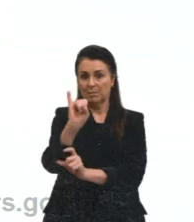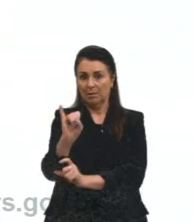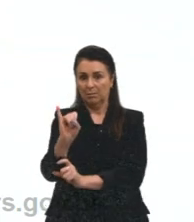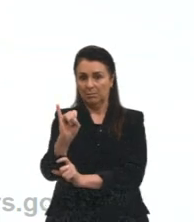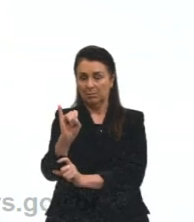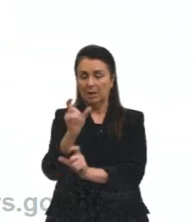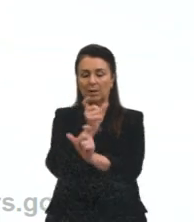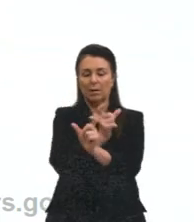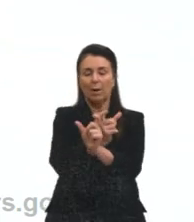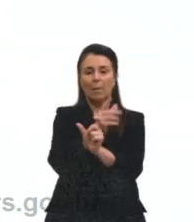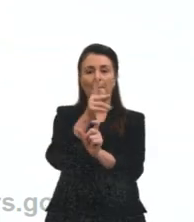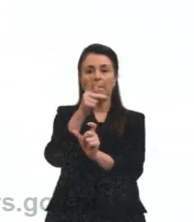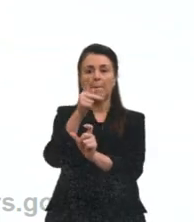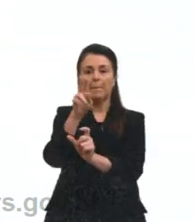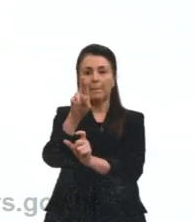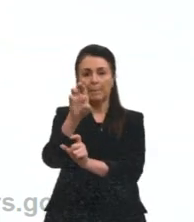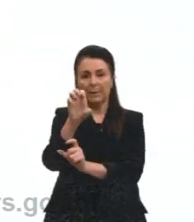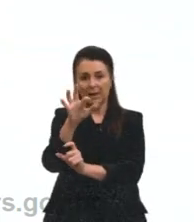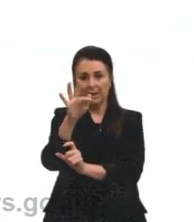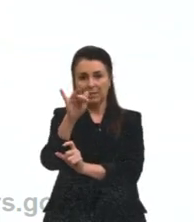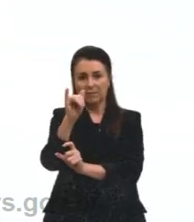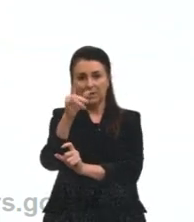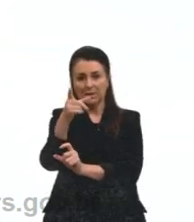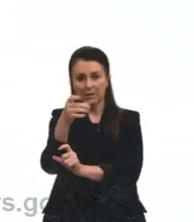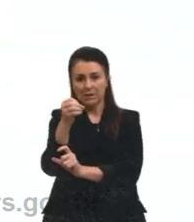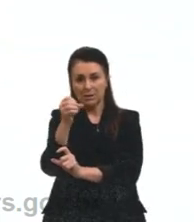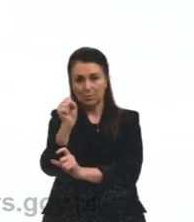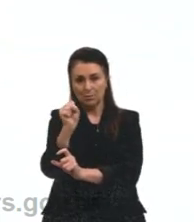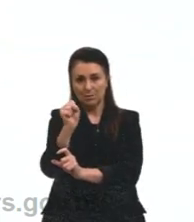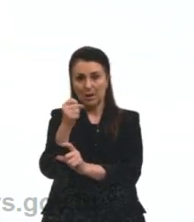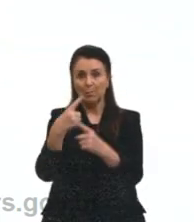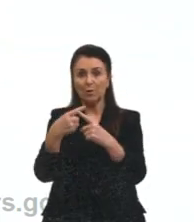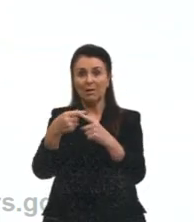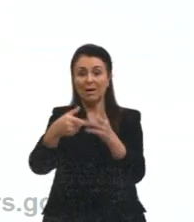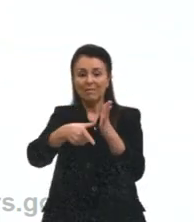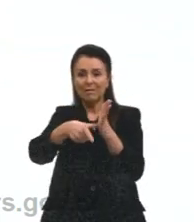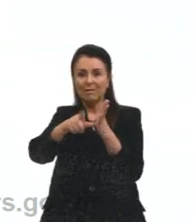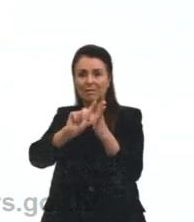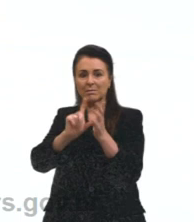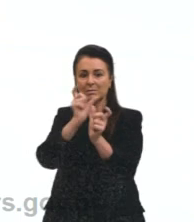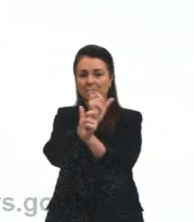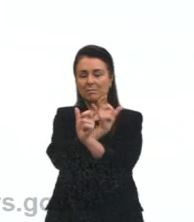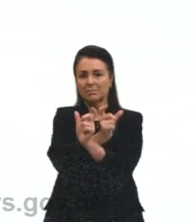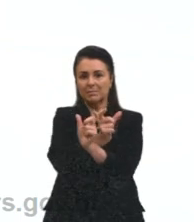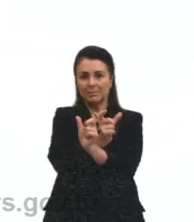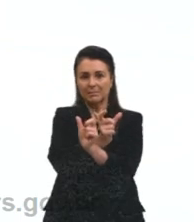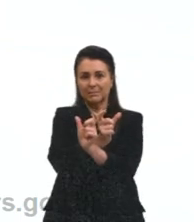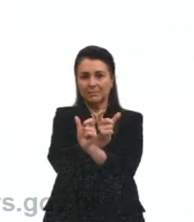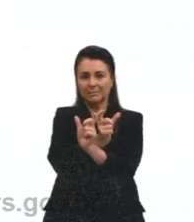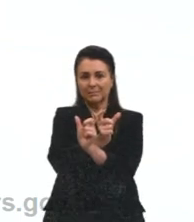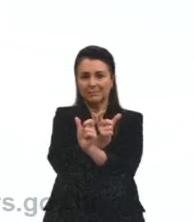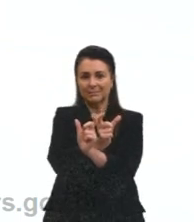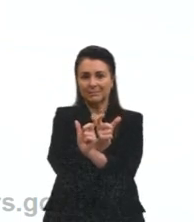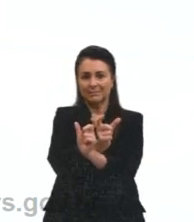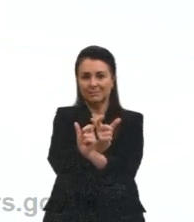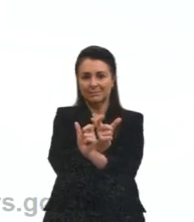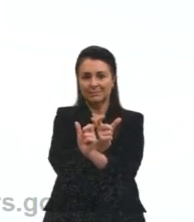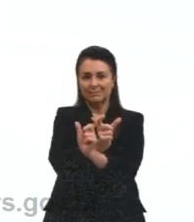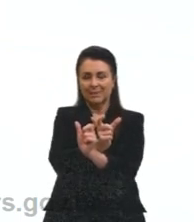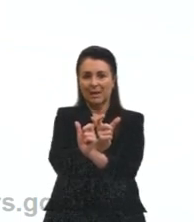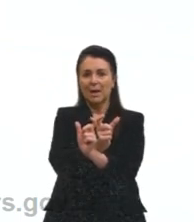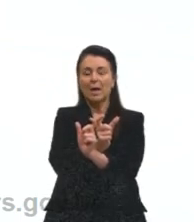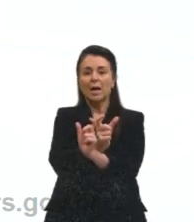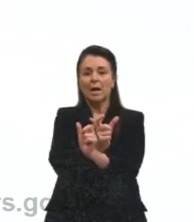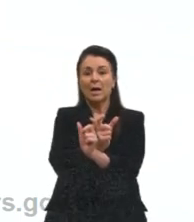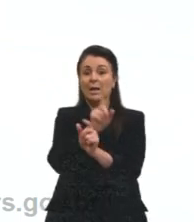precede a gente começou a falar um pouquinho sobre na na última aula mas eu falei para vocês é um assunto da da nossa próxima